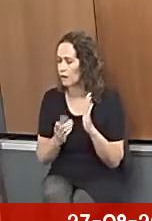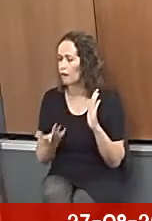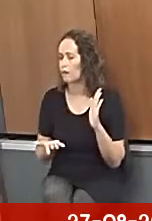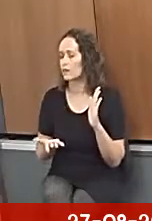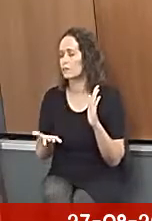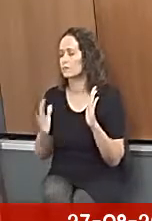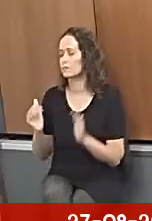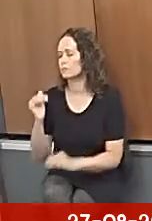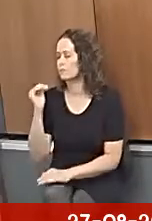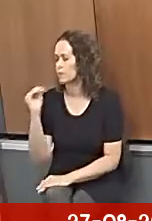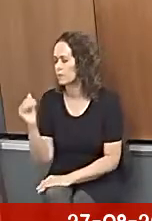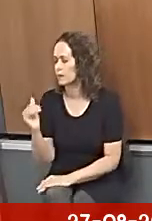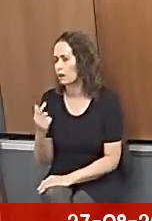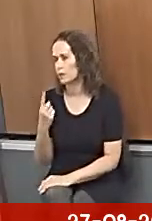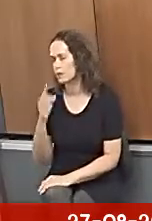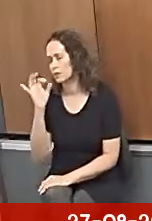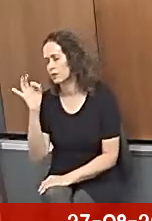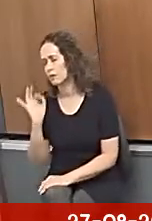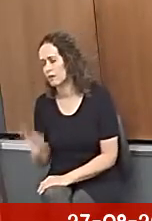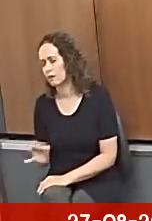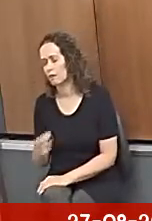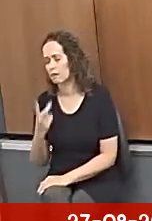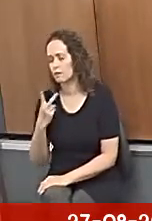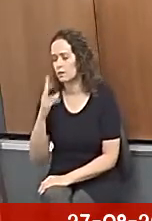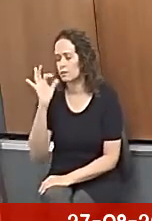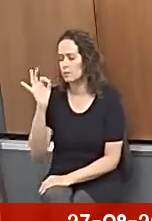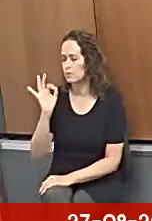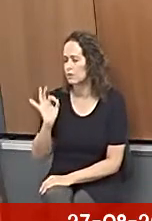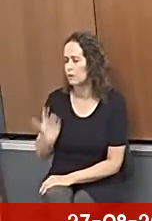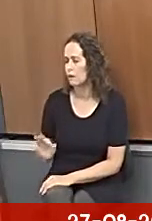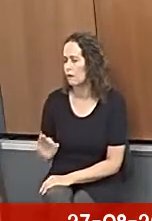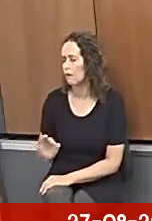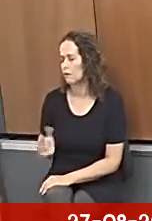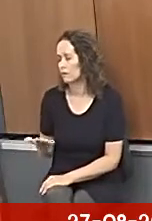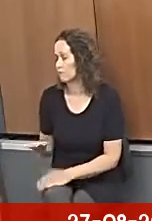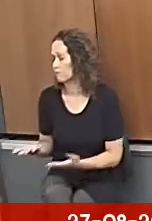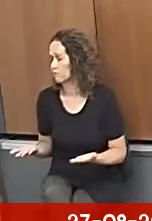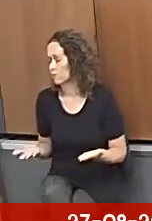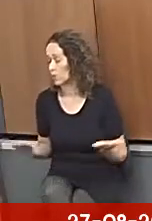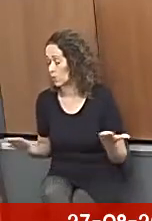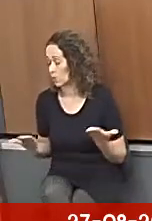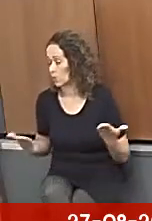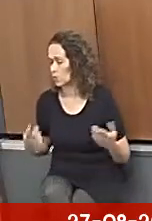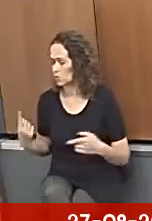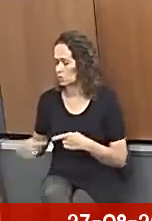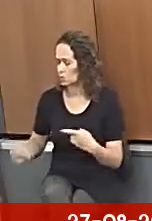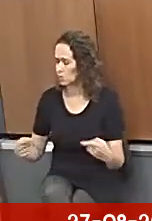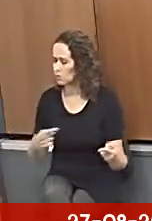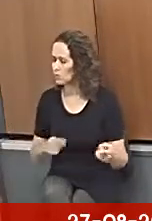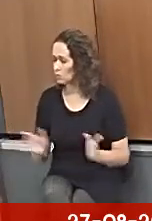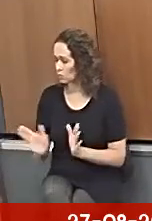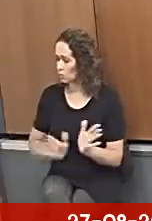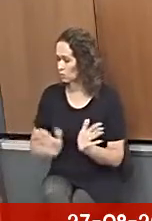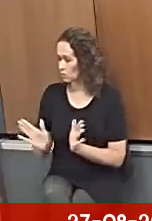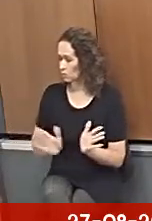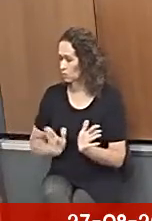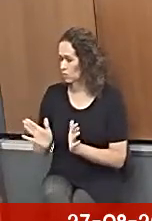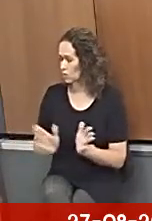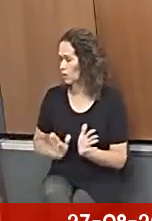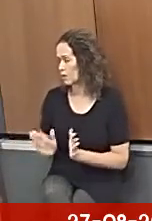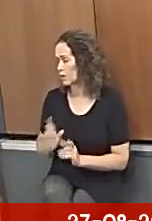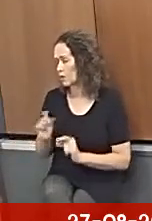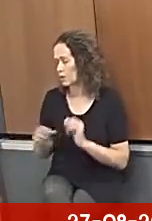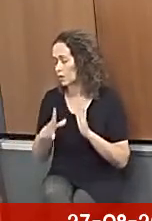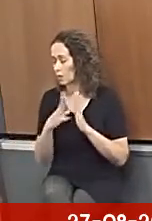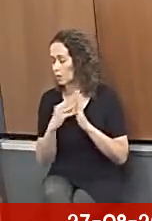2% e 1% para mim isso tudo é inconstitucional hoje o que se discute em relação à acessibilidade é o modelo